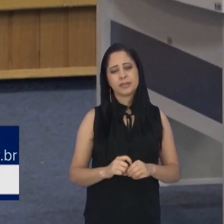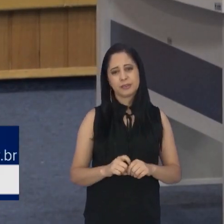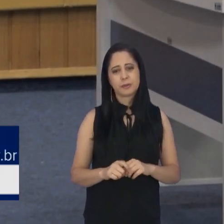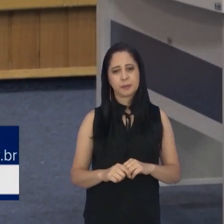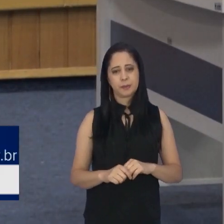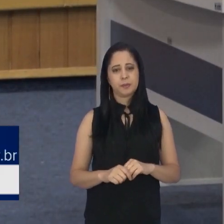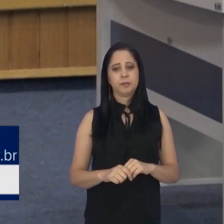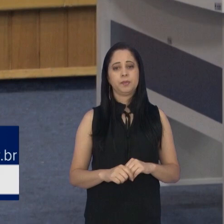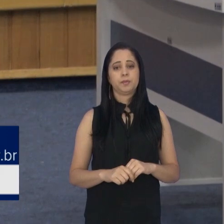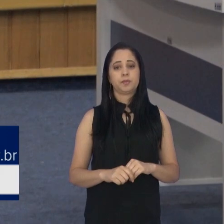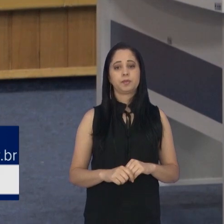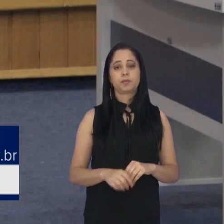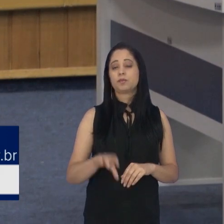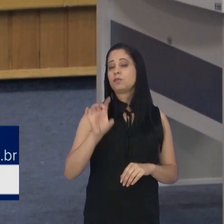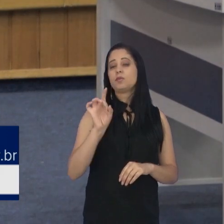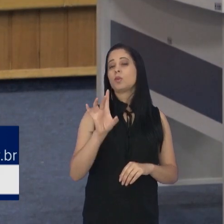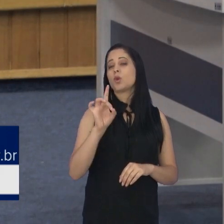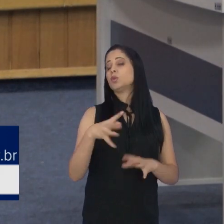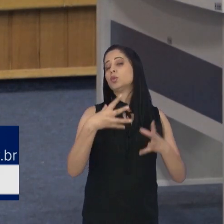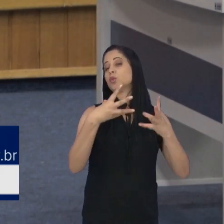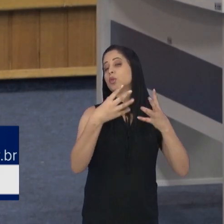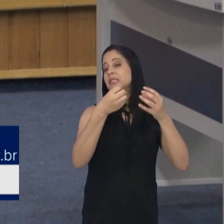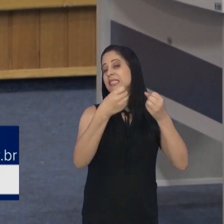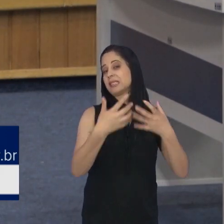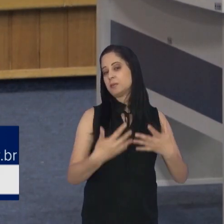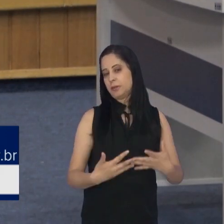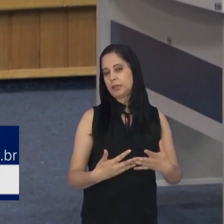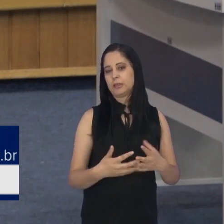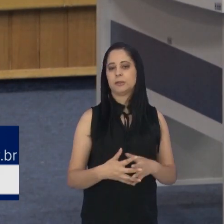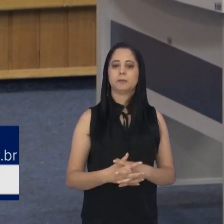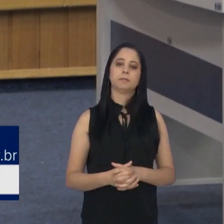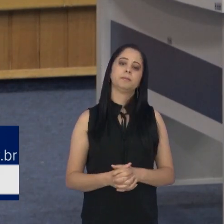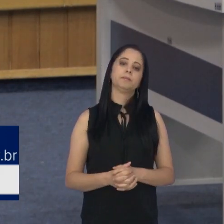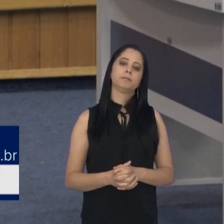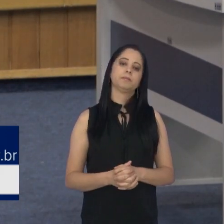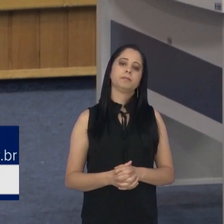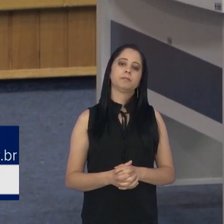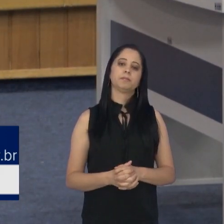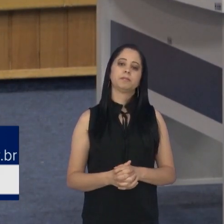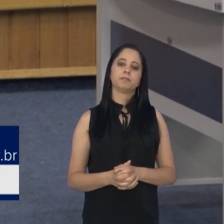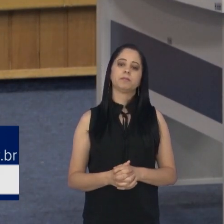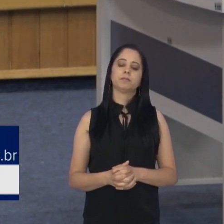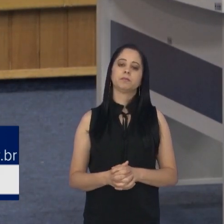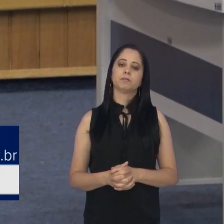cultural. Só para saber, senhores vereadores e vereadoras,